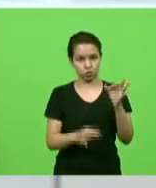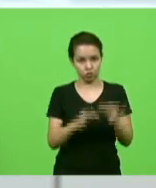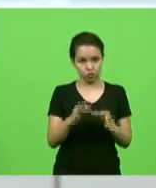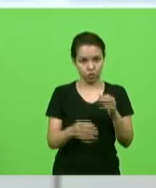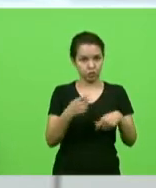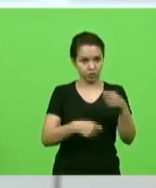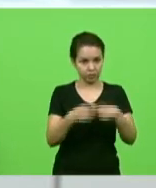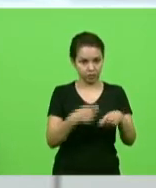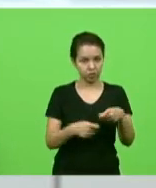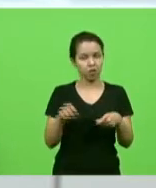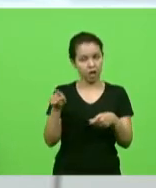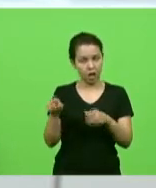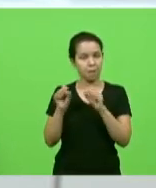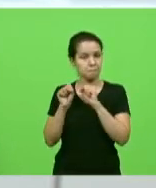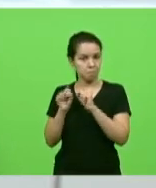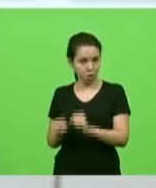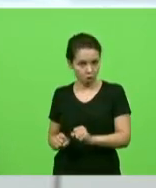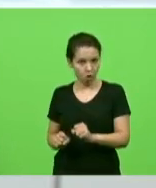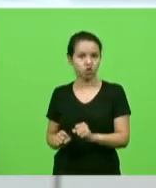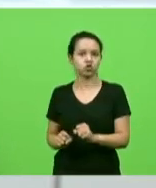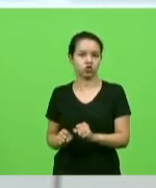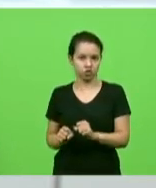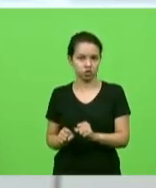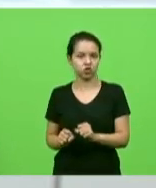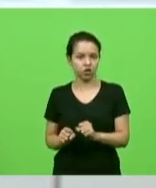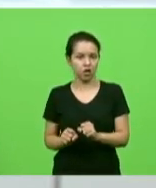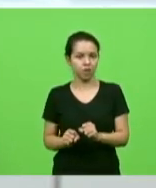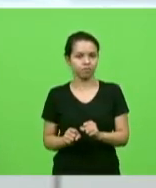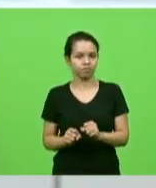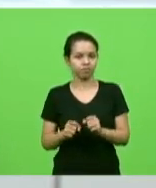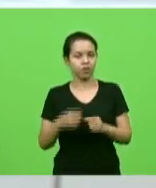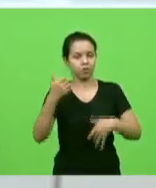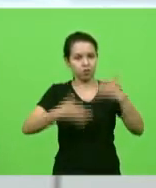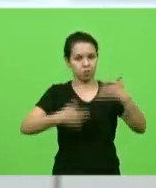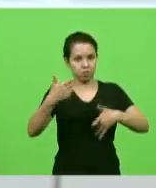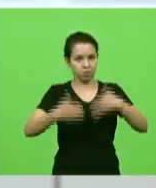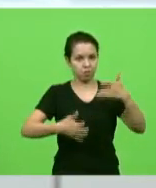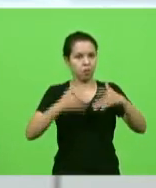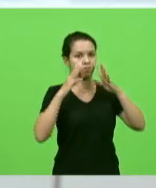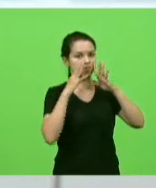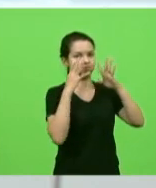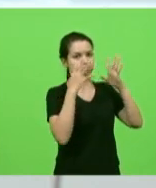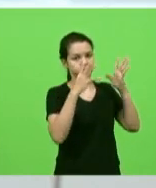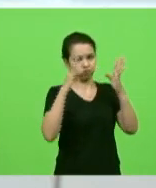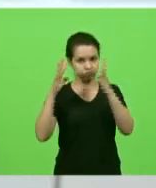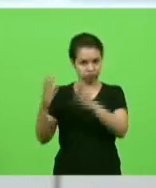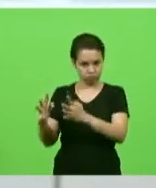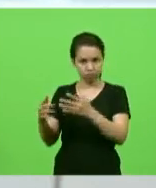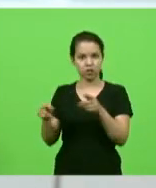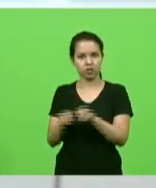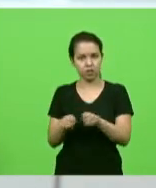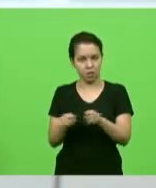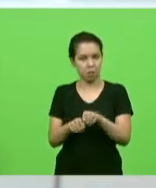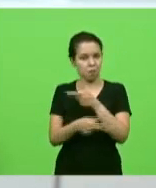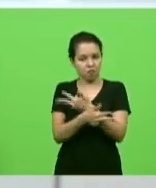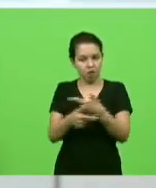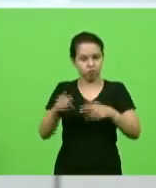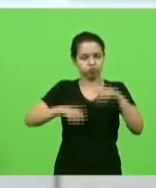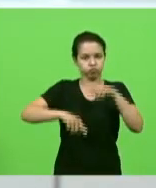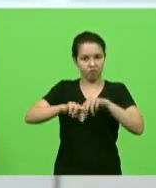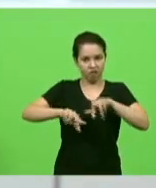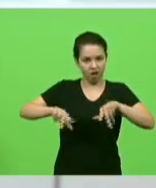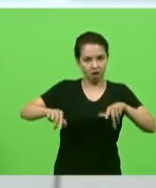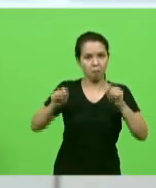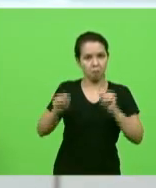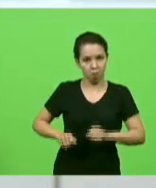atuarem de forma que possam ser ouvidos e de utilizarmos todos os meios hábeis a sua dispor para esclarecer em